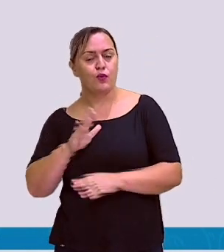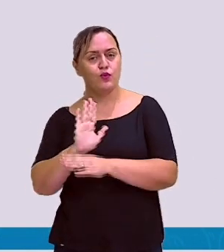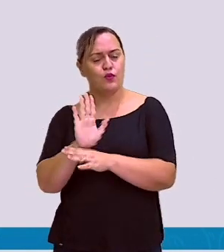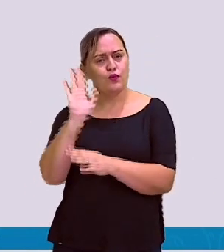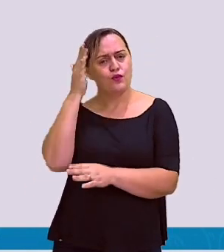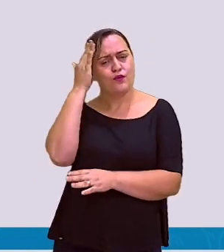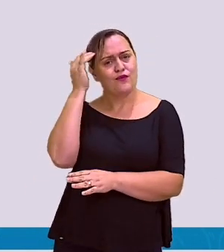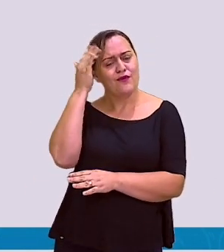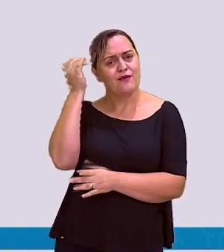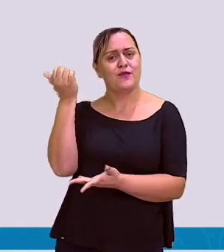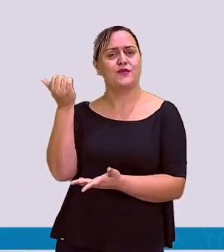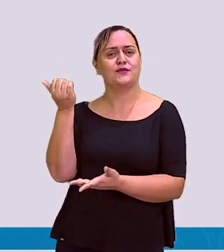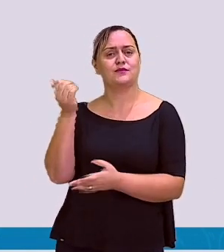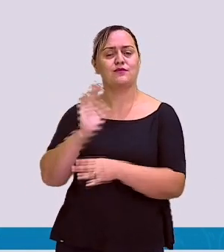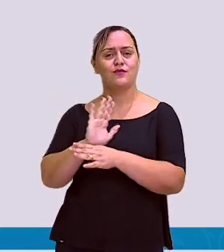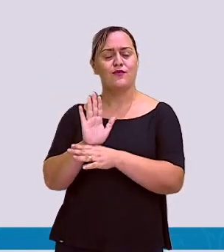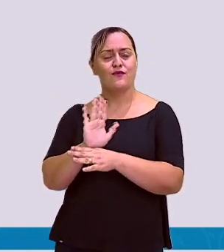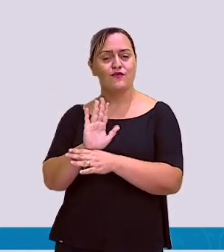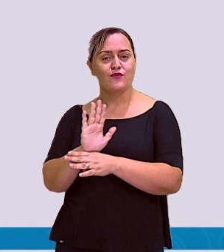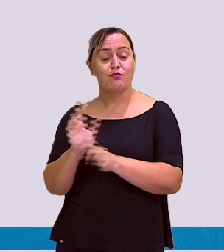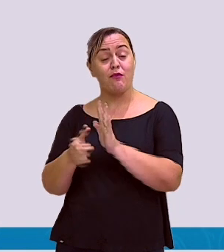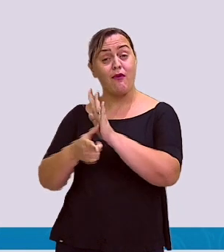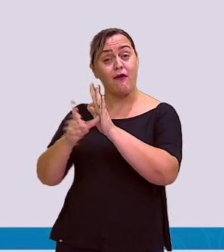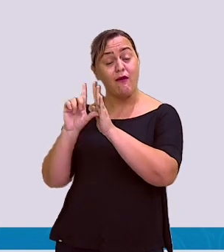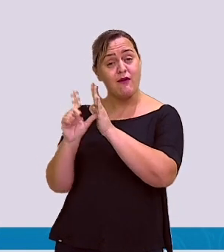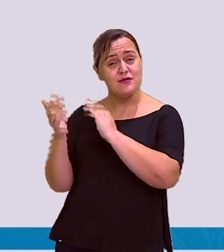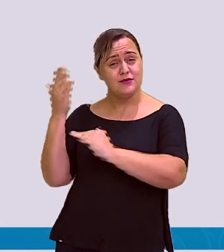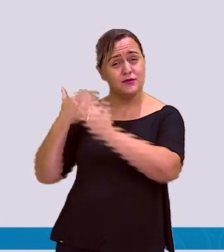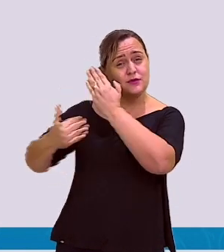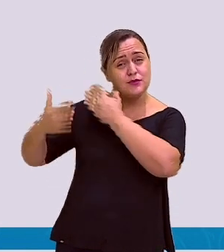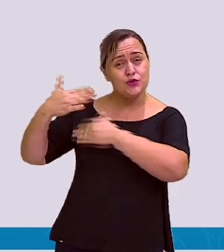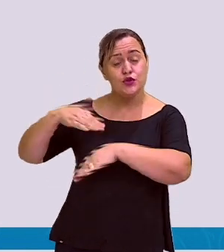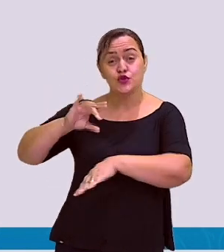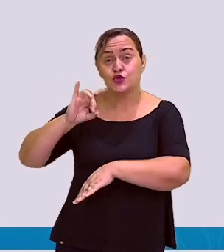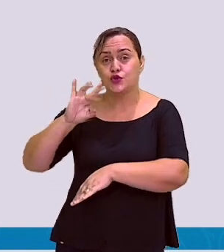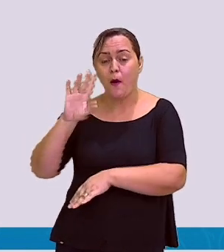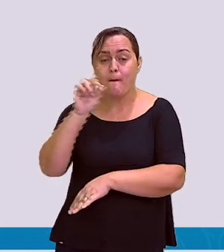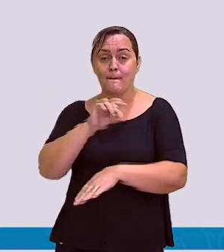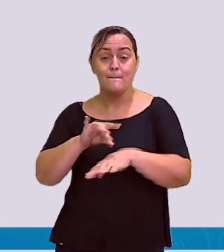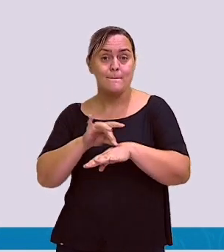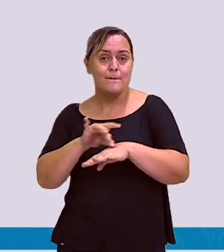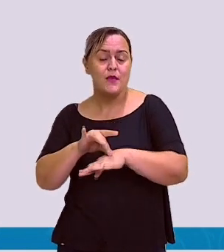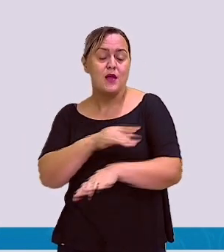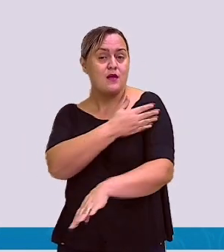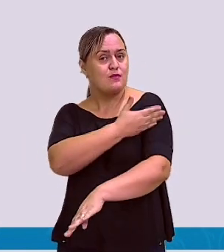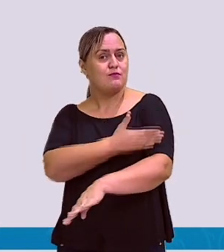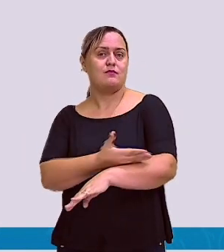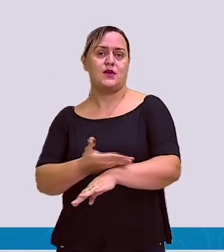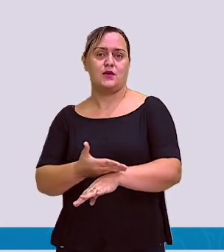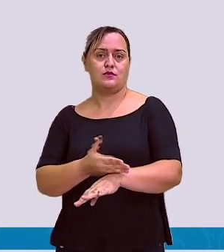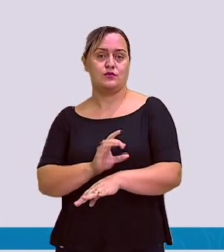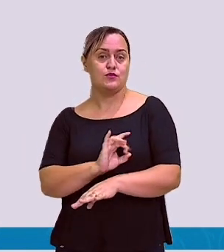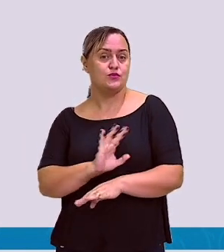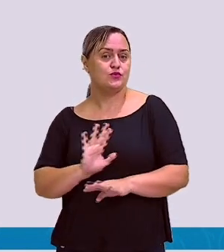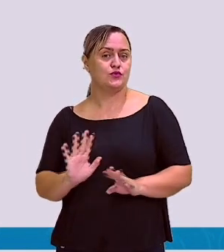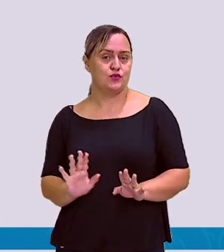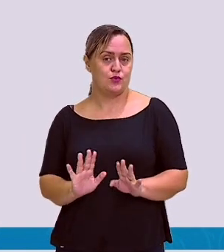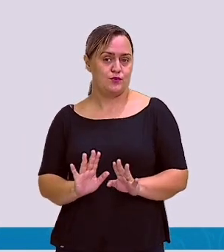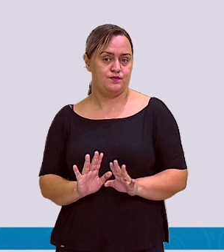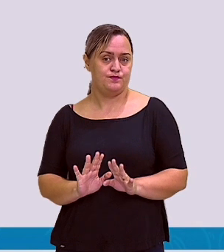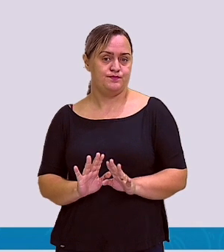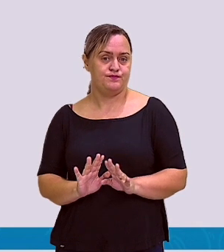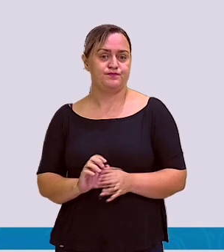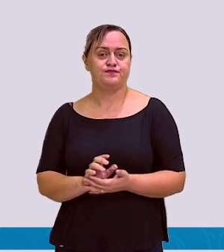branco e as falas dos atores diversas vezes foram colocadas em legendas para que o público compreendesse a